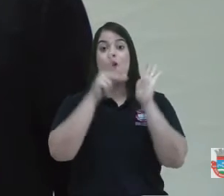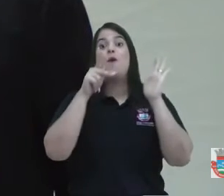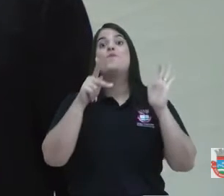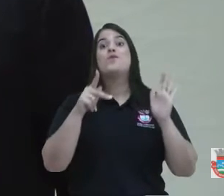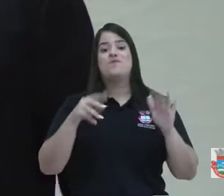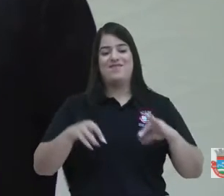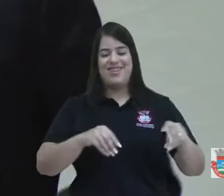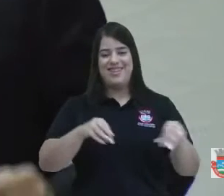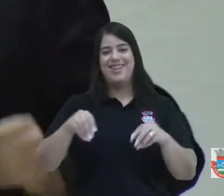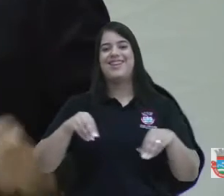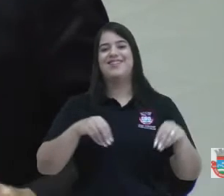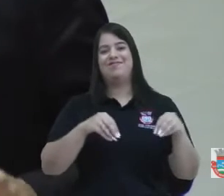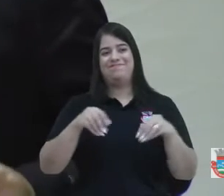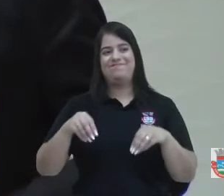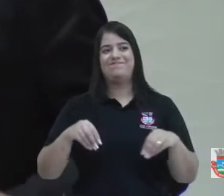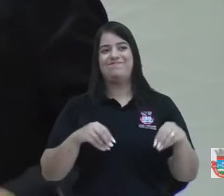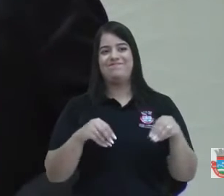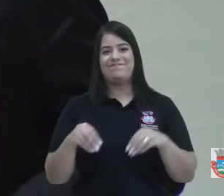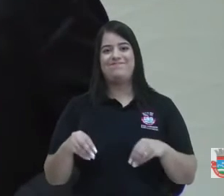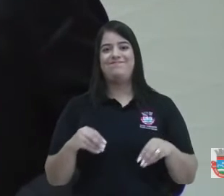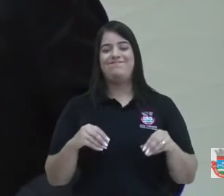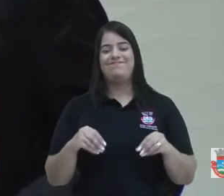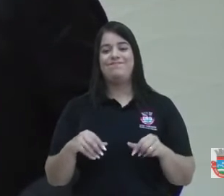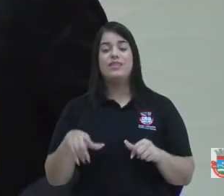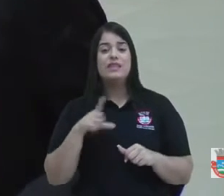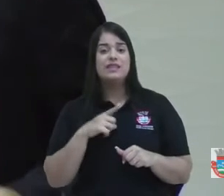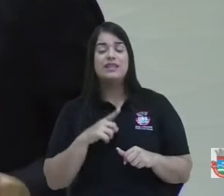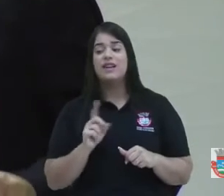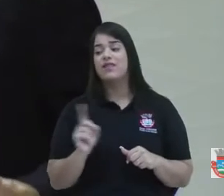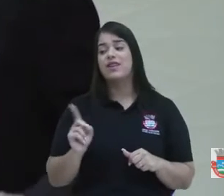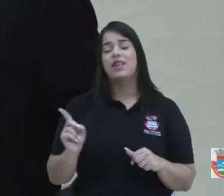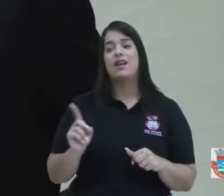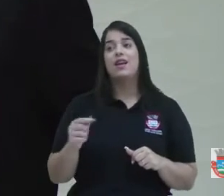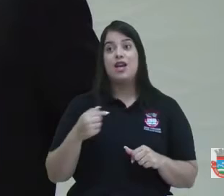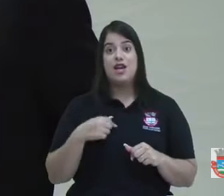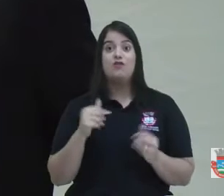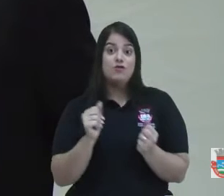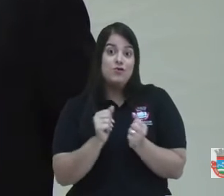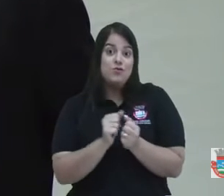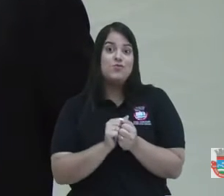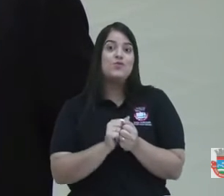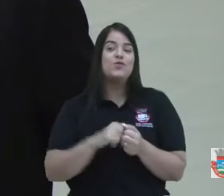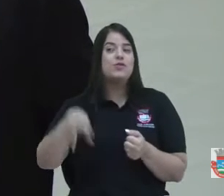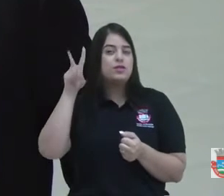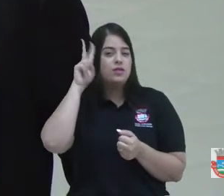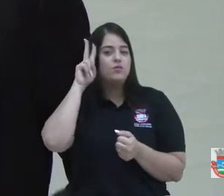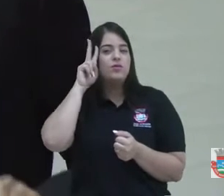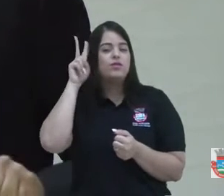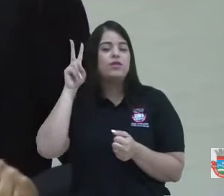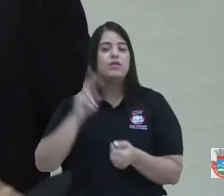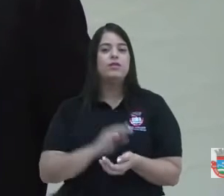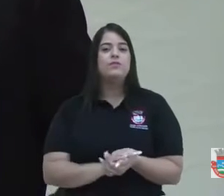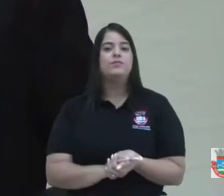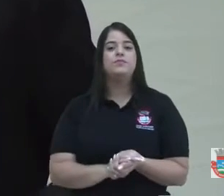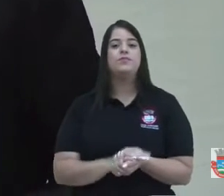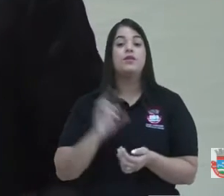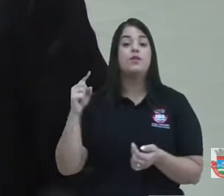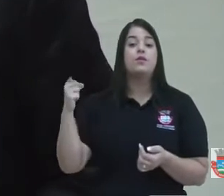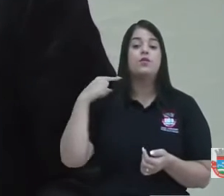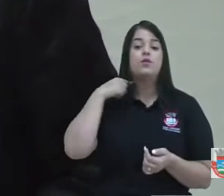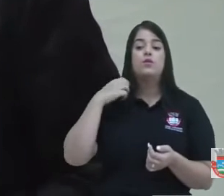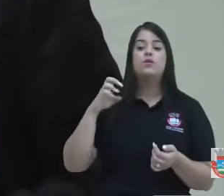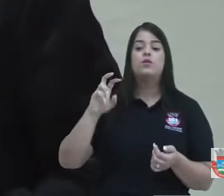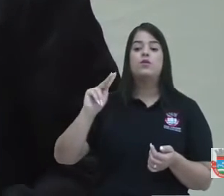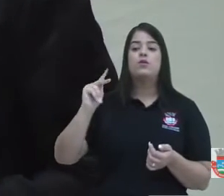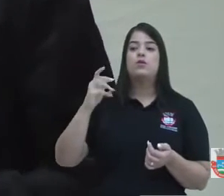suas terras. E já tivemos lá, eu estive lá segunda-feira com o doutor Henrique